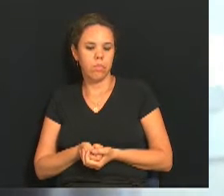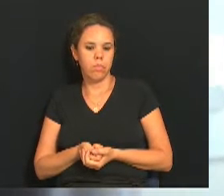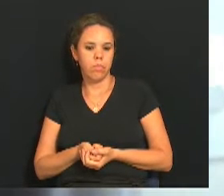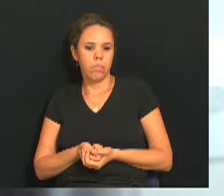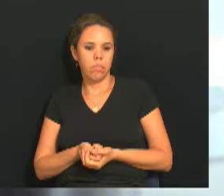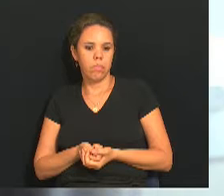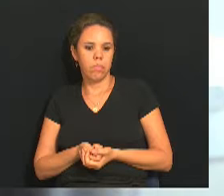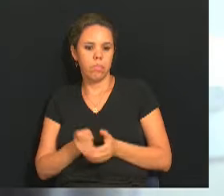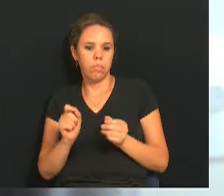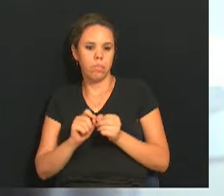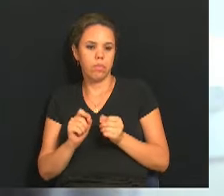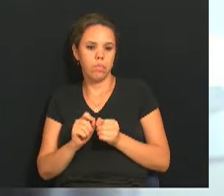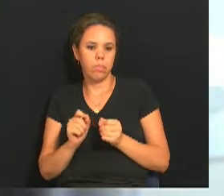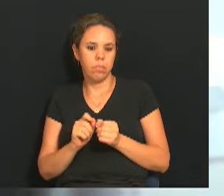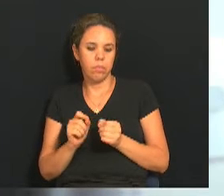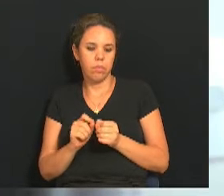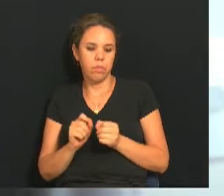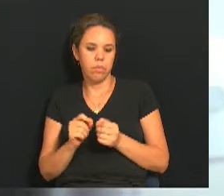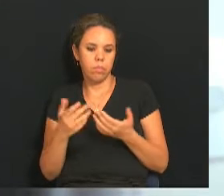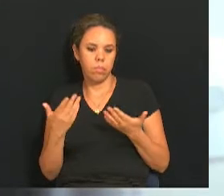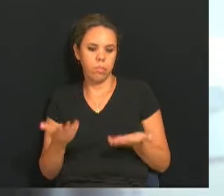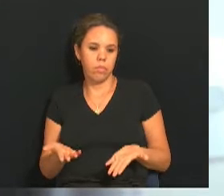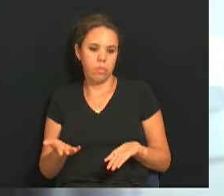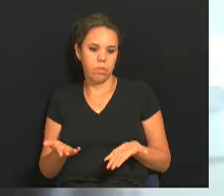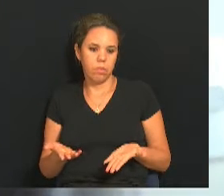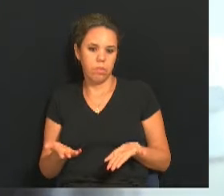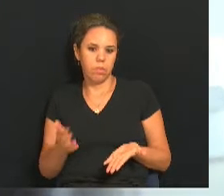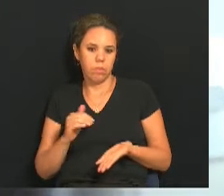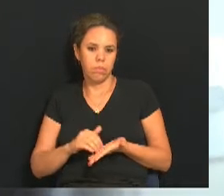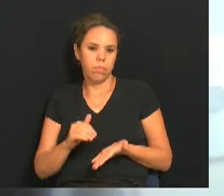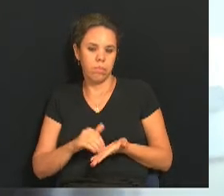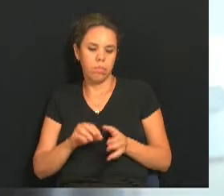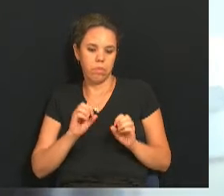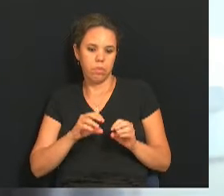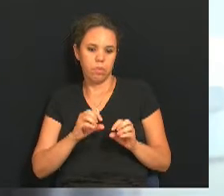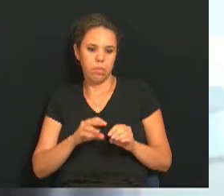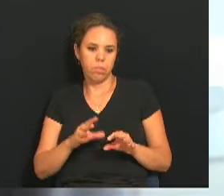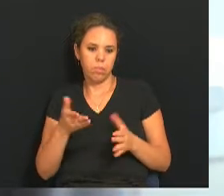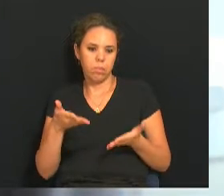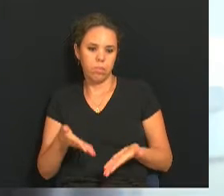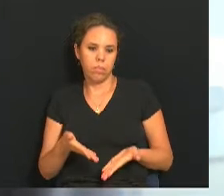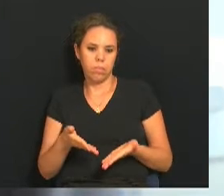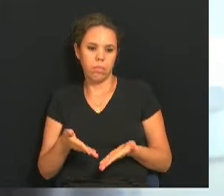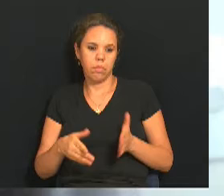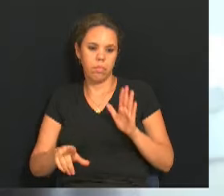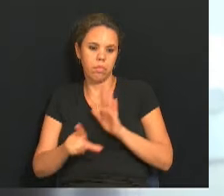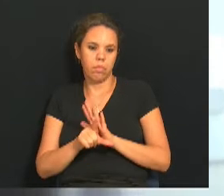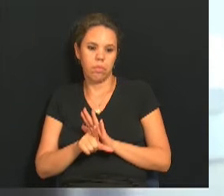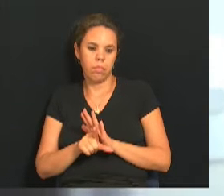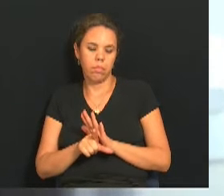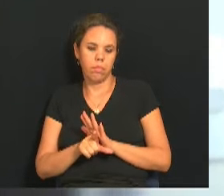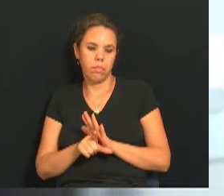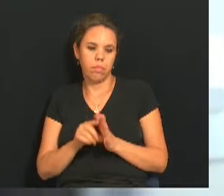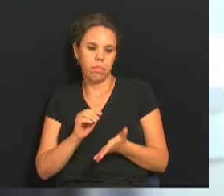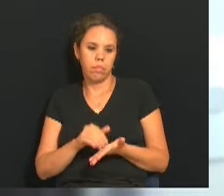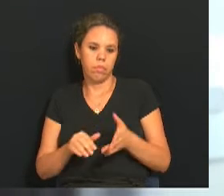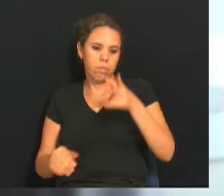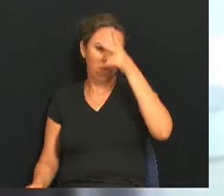foi feito o encaminhamento da Secretaria de Educação dessa minuta de lei para o gabinete do